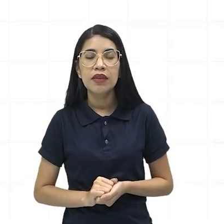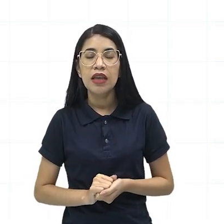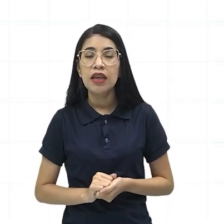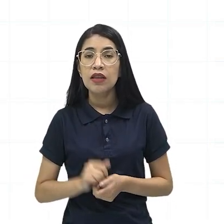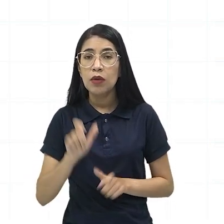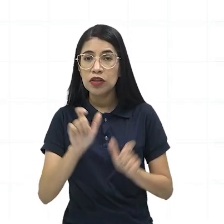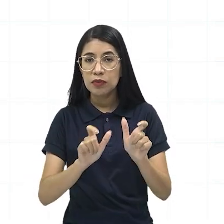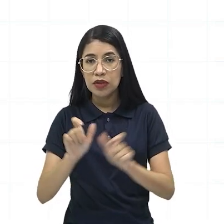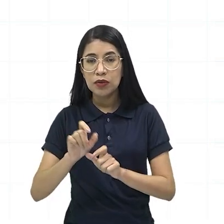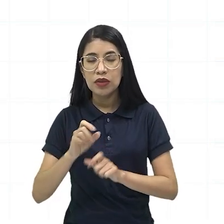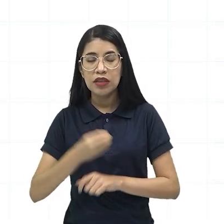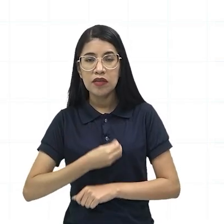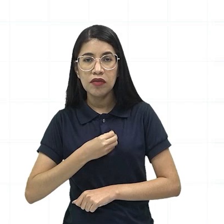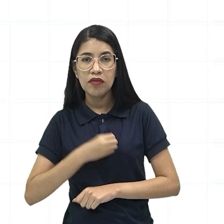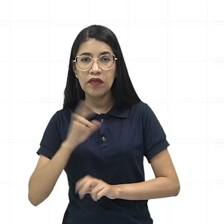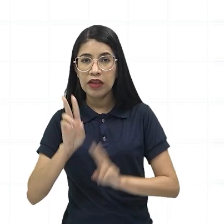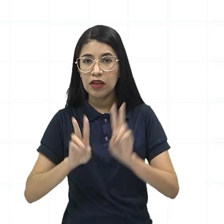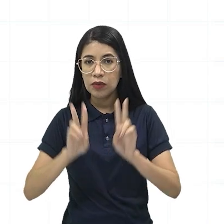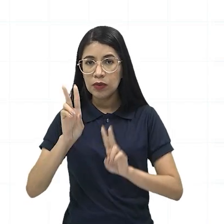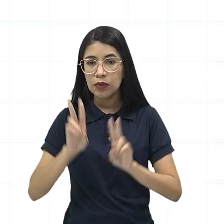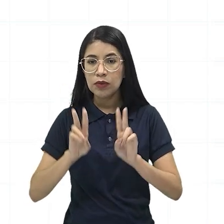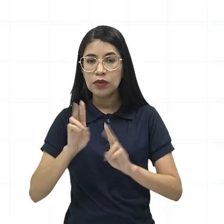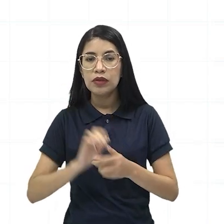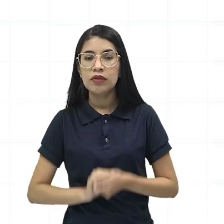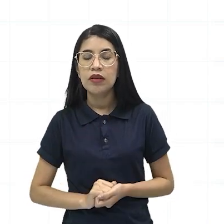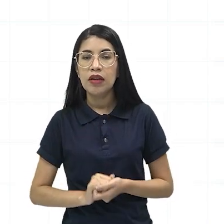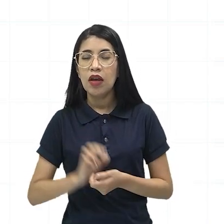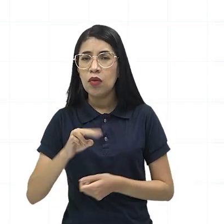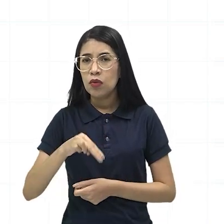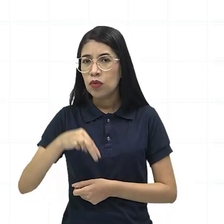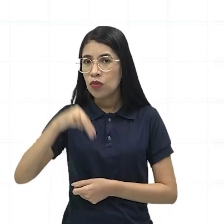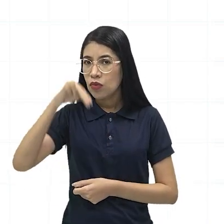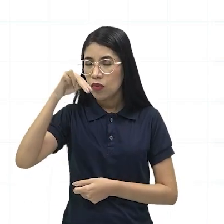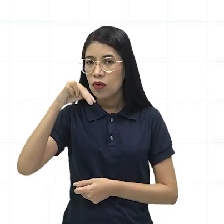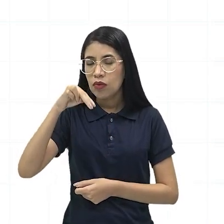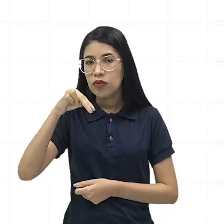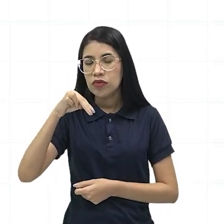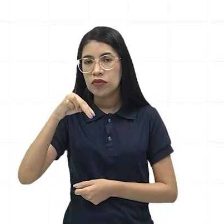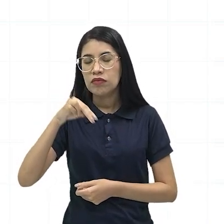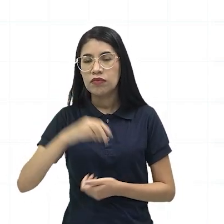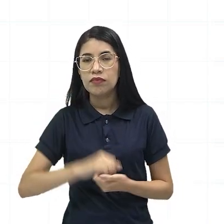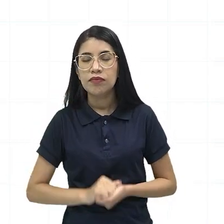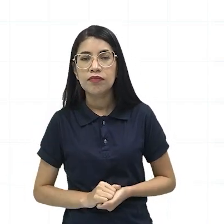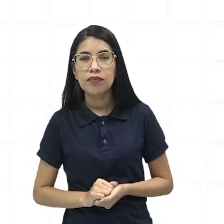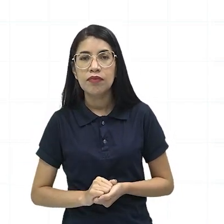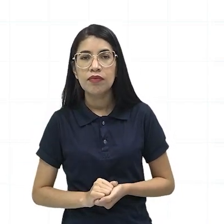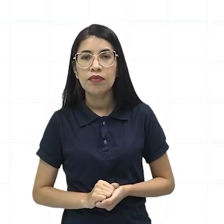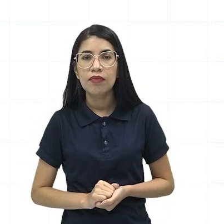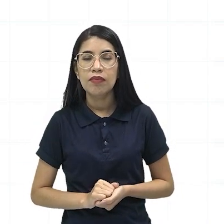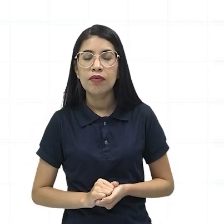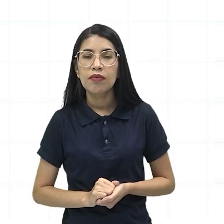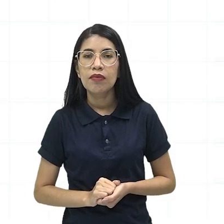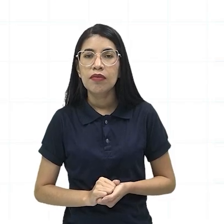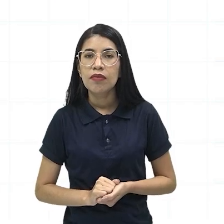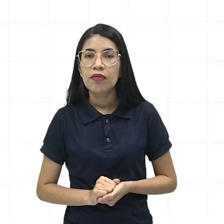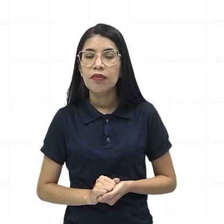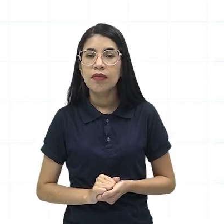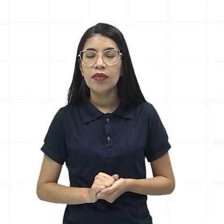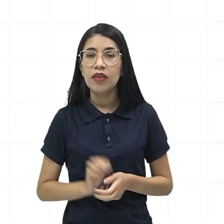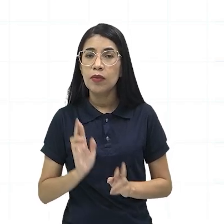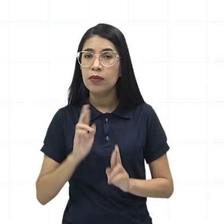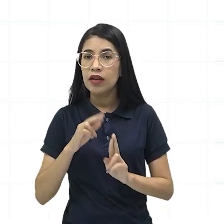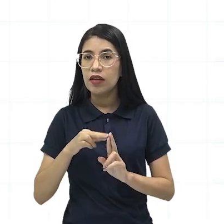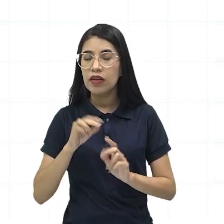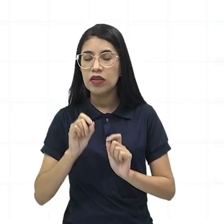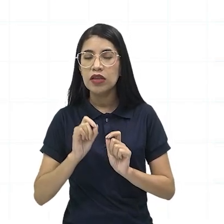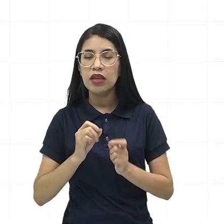chilenos chamam de Norte Chico. Então é o norte do norte do norte, é bastante norte, né? Perceba que ele faz essa referência bastante